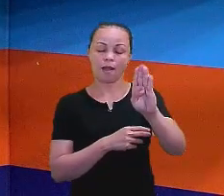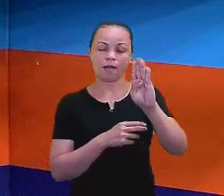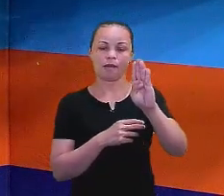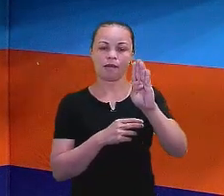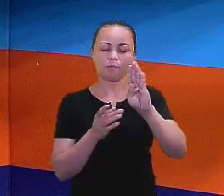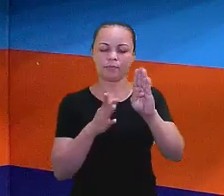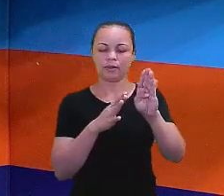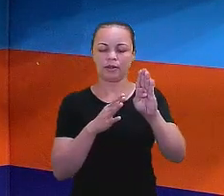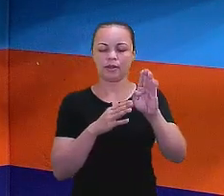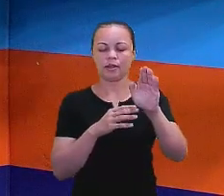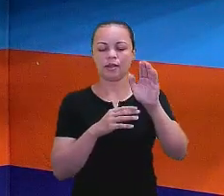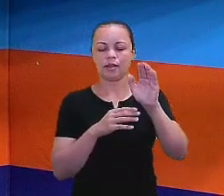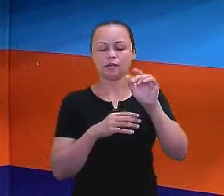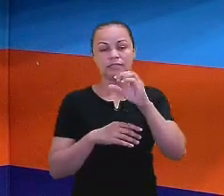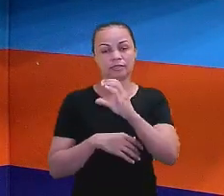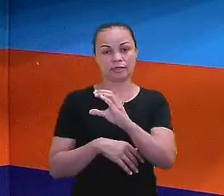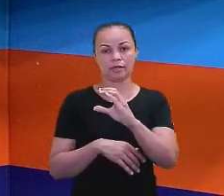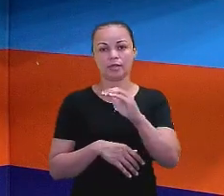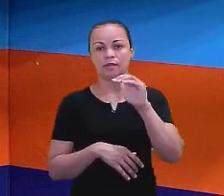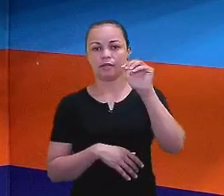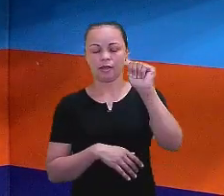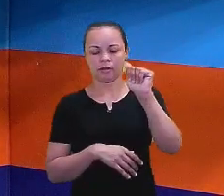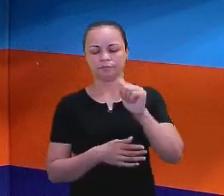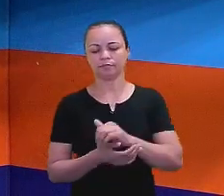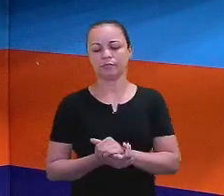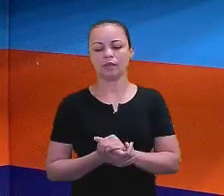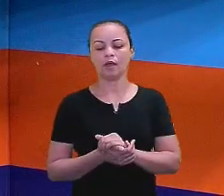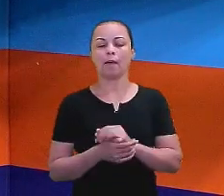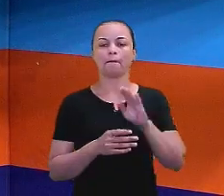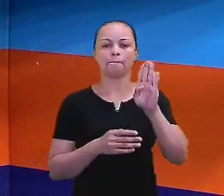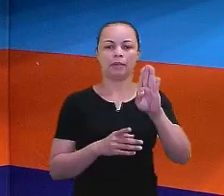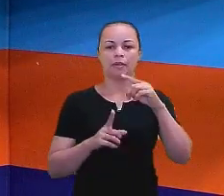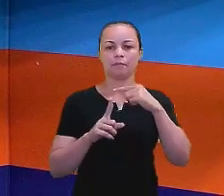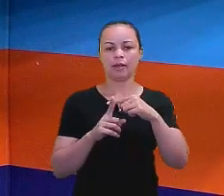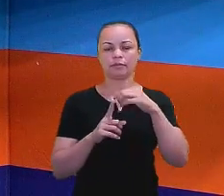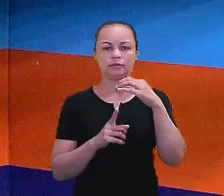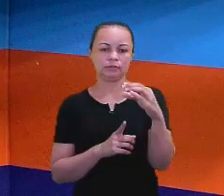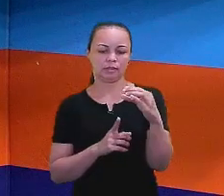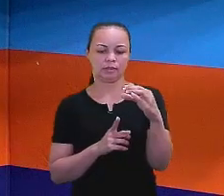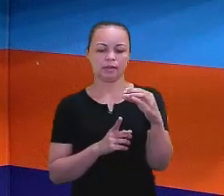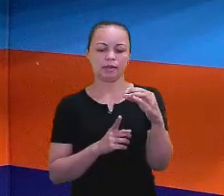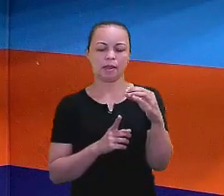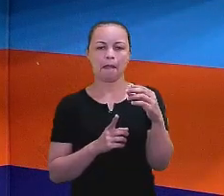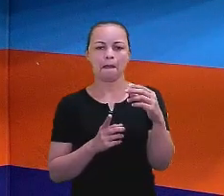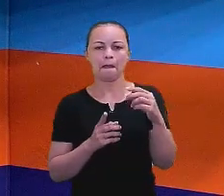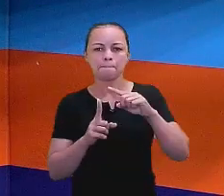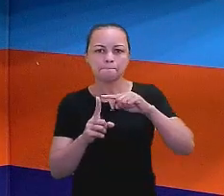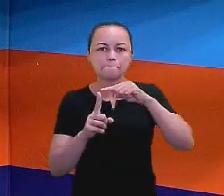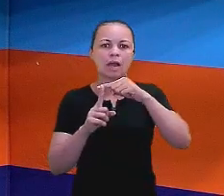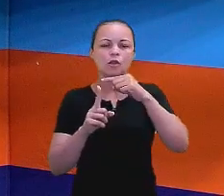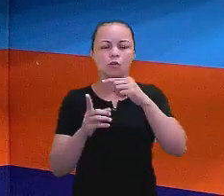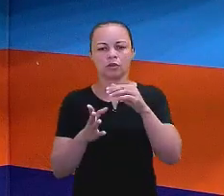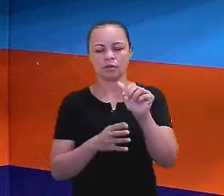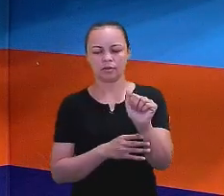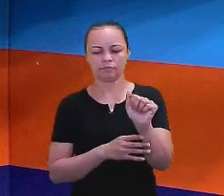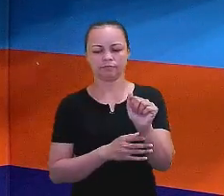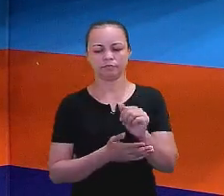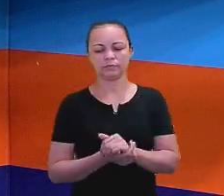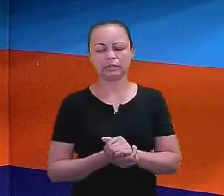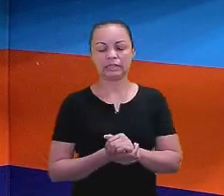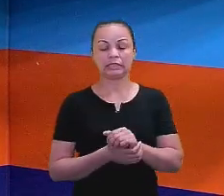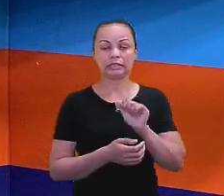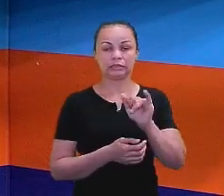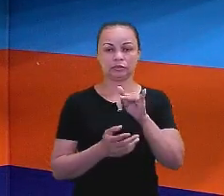C e esse seja A. Então, B mais C é maior do que A. Então, ó, se eu somar, ó, A